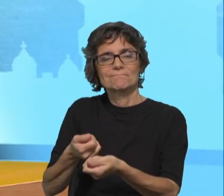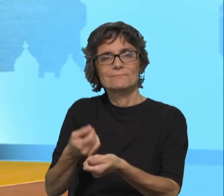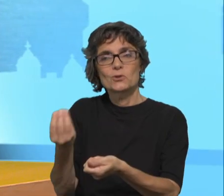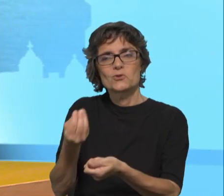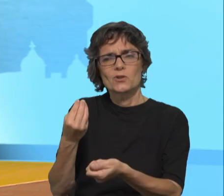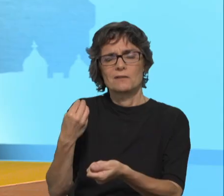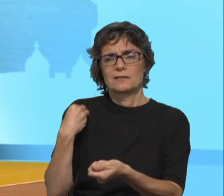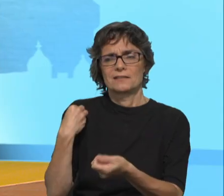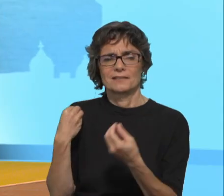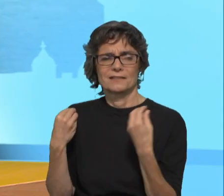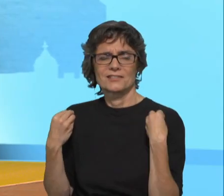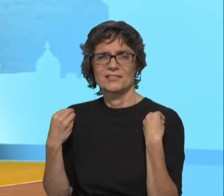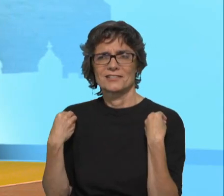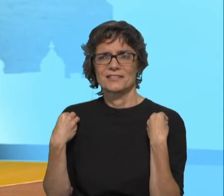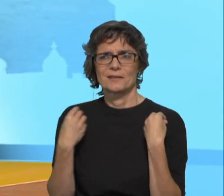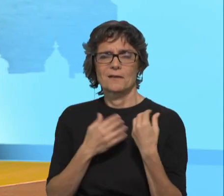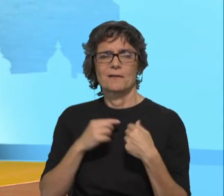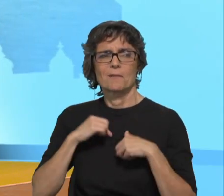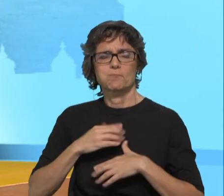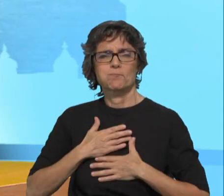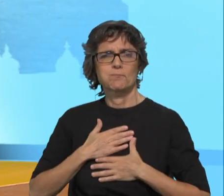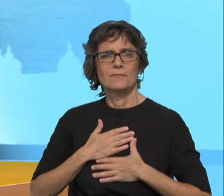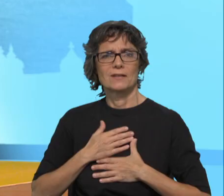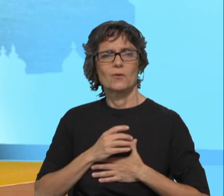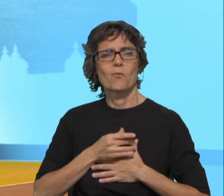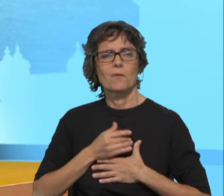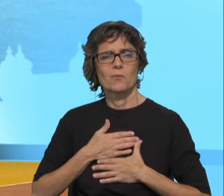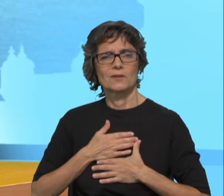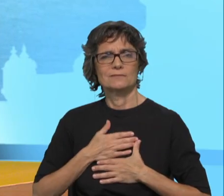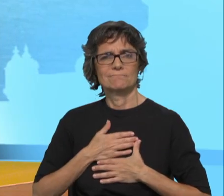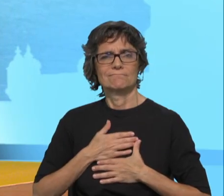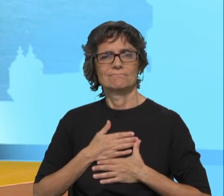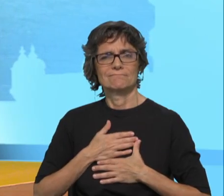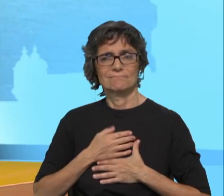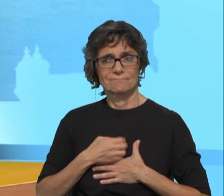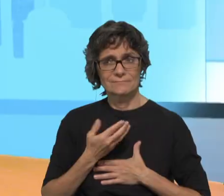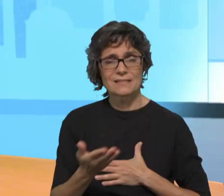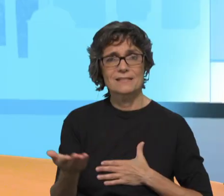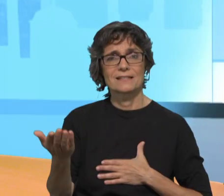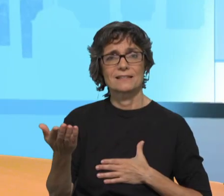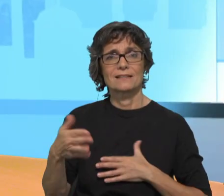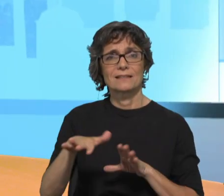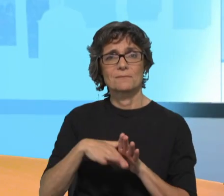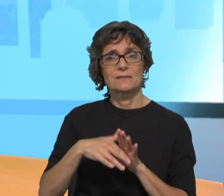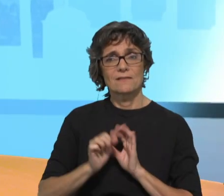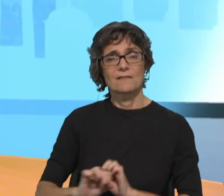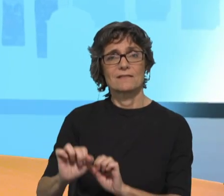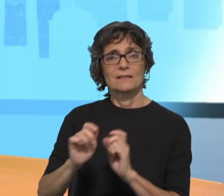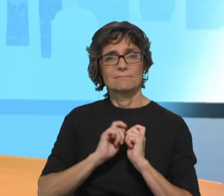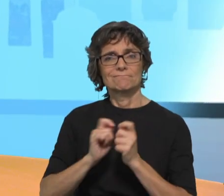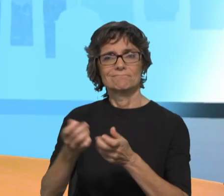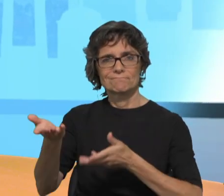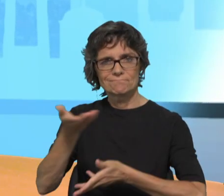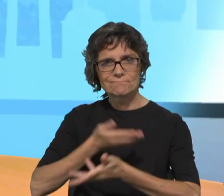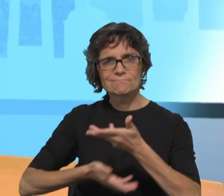jovens o amor imenso que eles devem ter na sua participação, e mais que participação, na